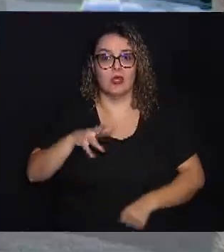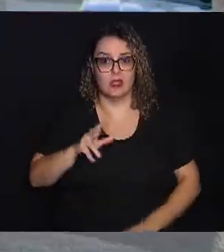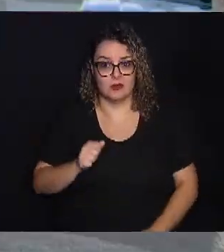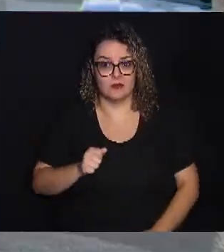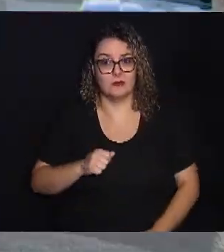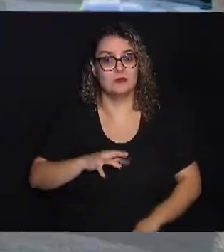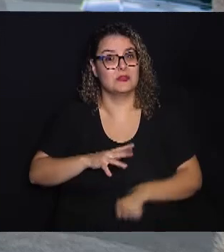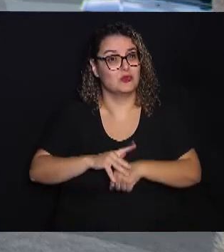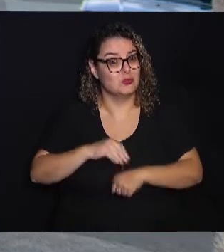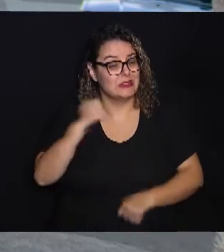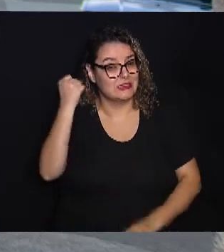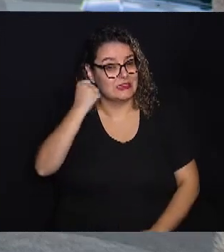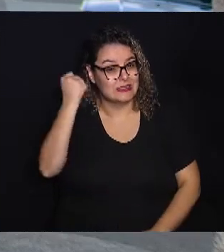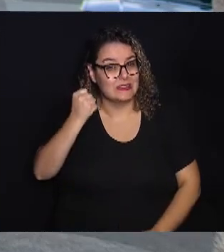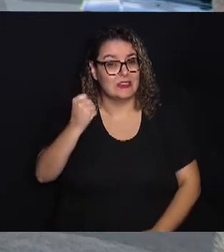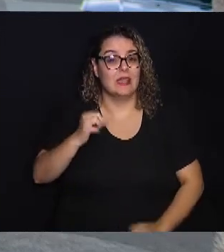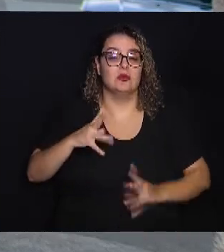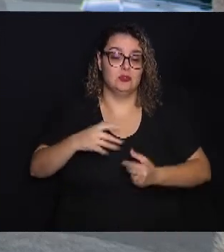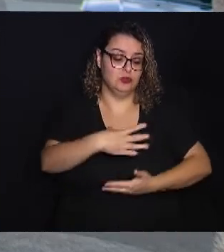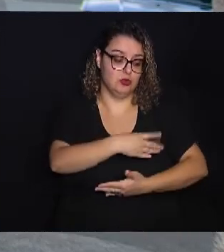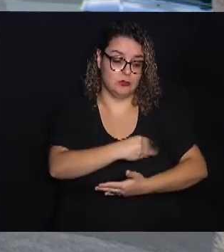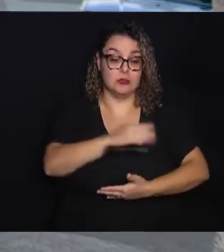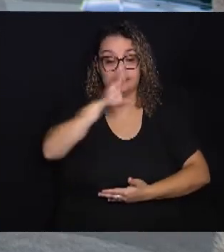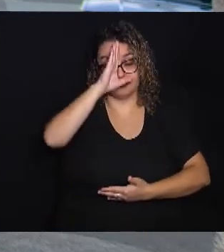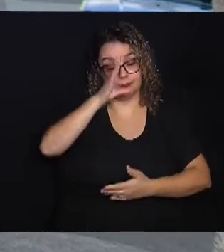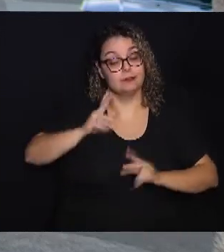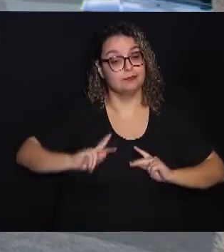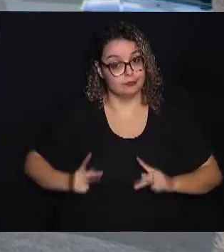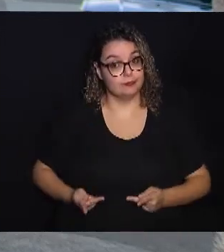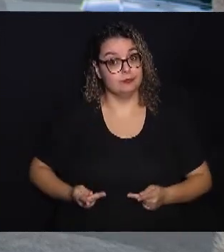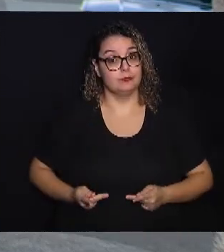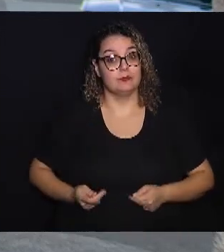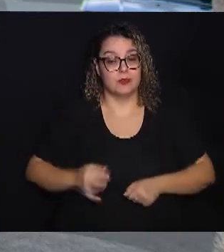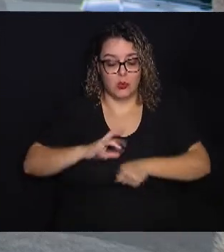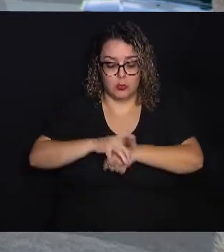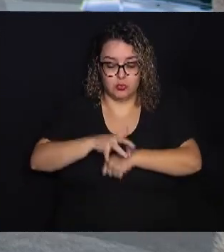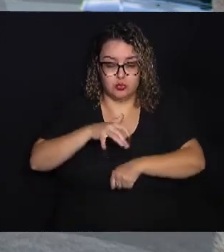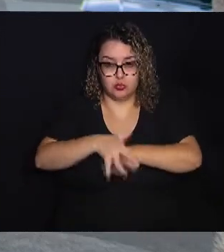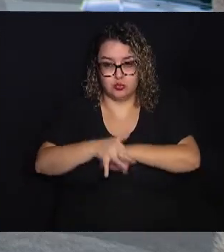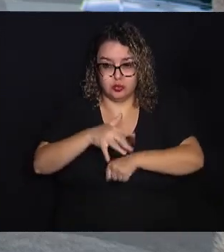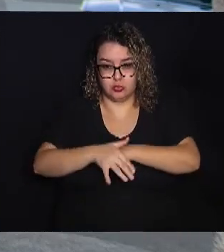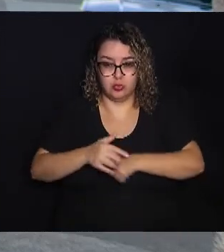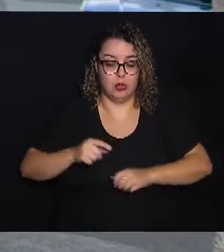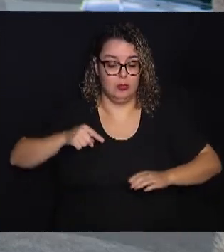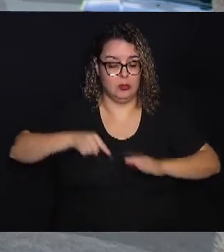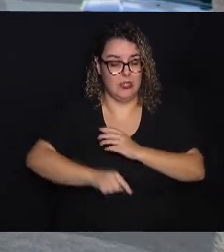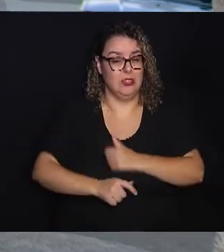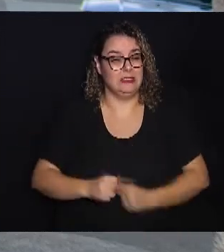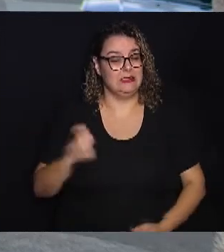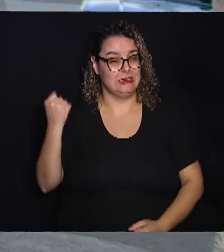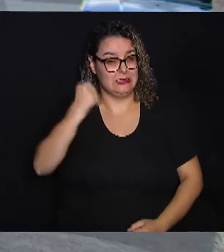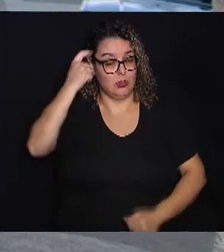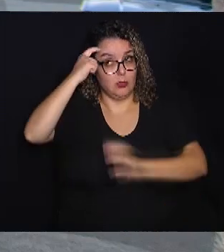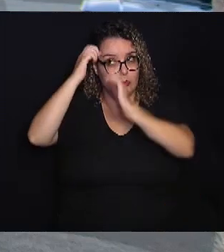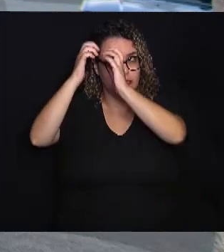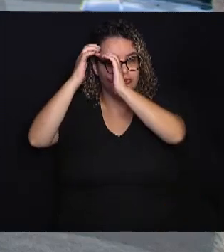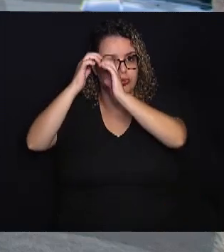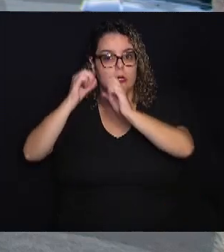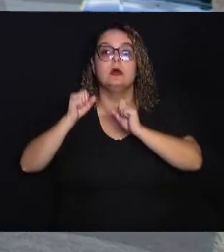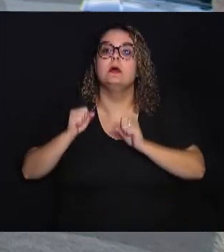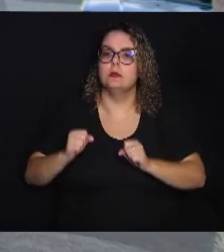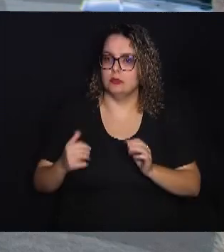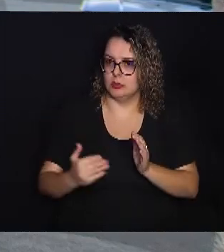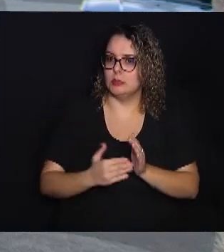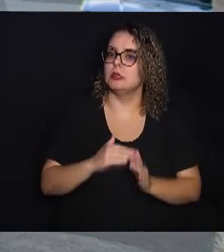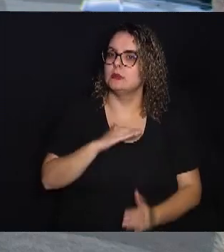uma doença viral grave que acomete mamíferos em geral, inclusive os seres humanos, e caracteriza-se por uma inflamação